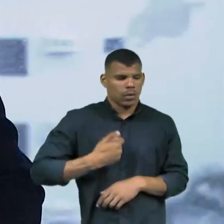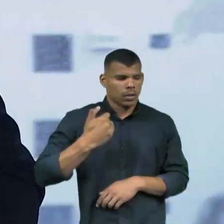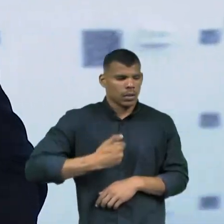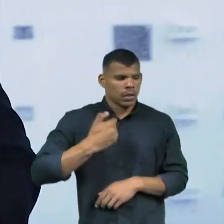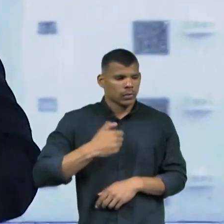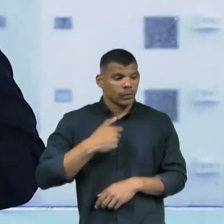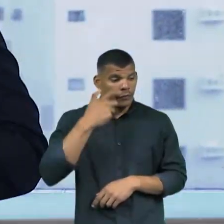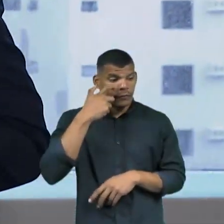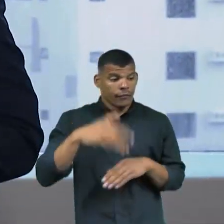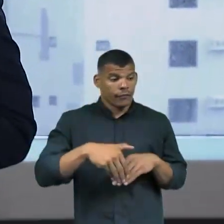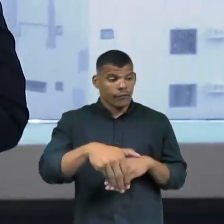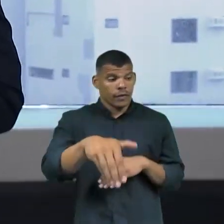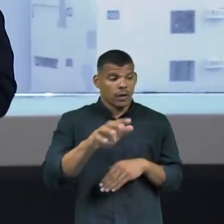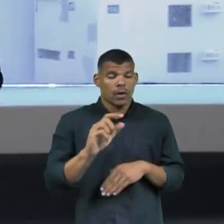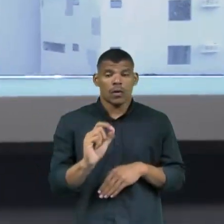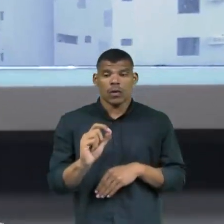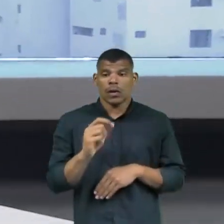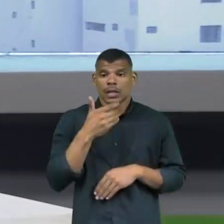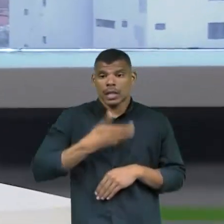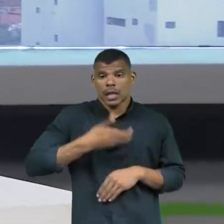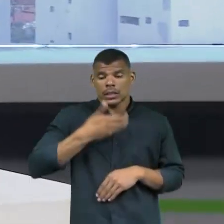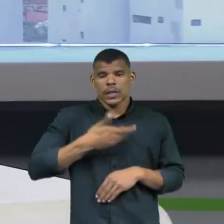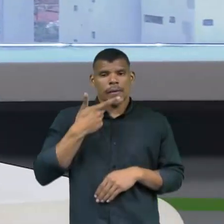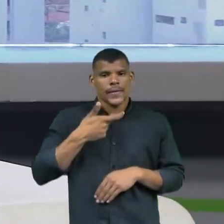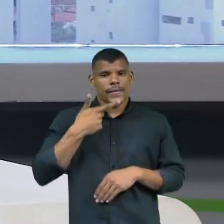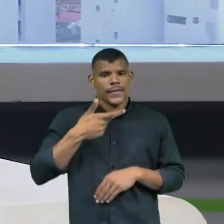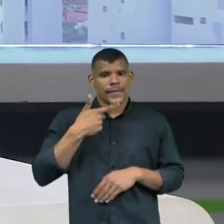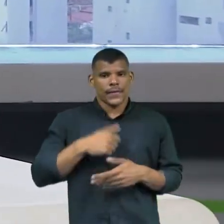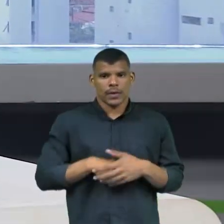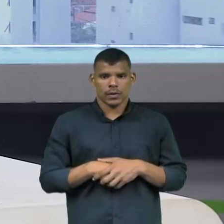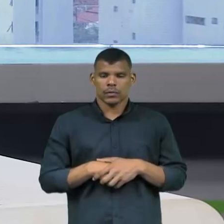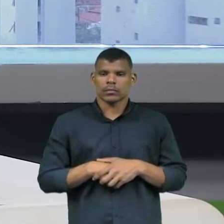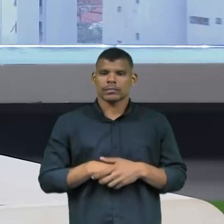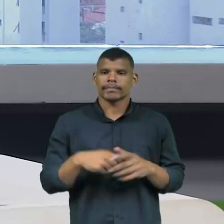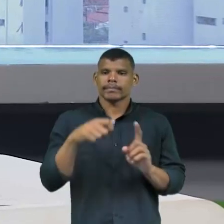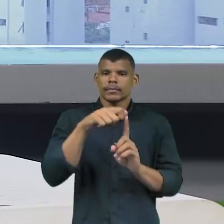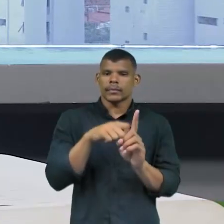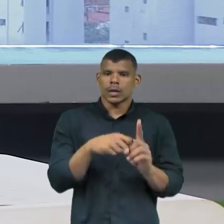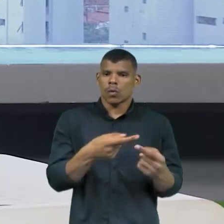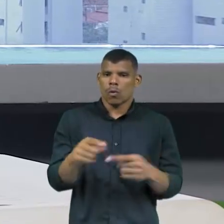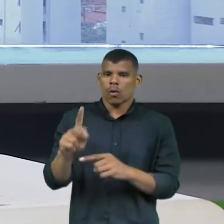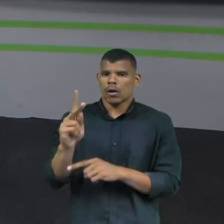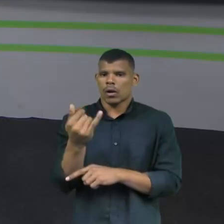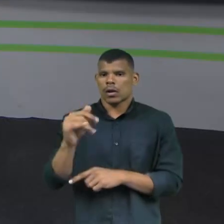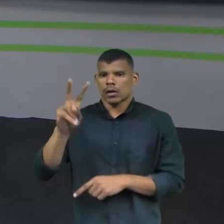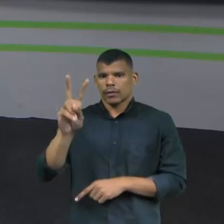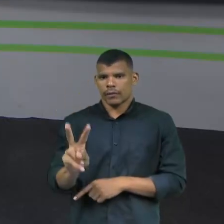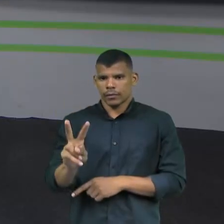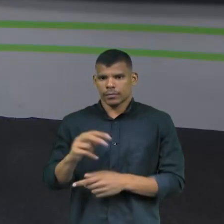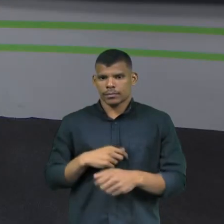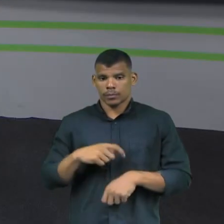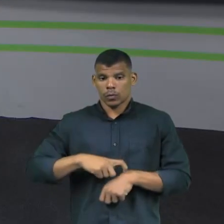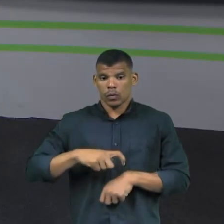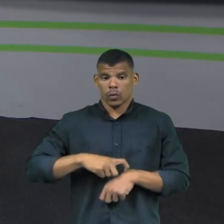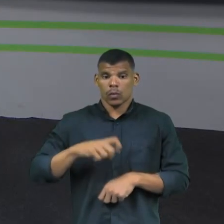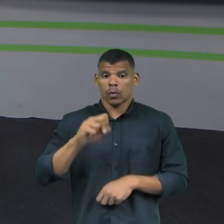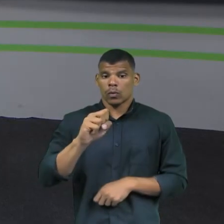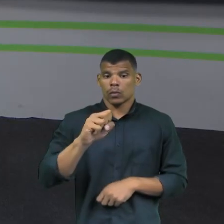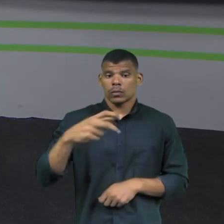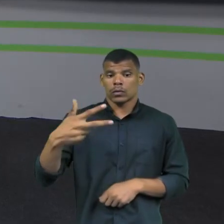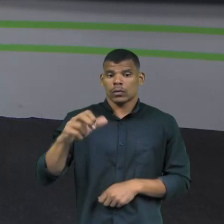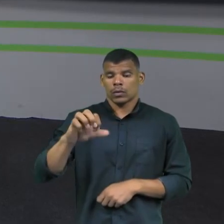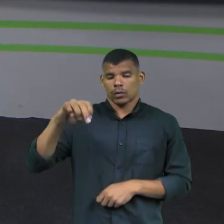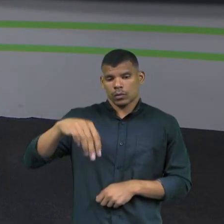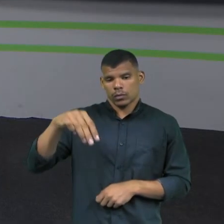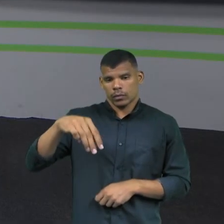Veja ainda, dezembro vermelho, mês de sensibilização e combate ao HIV. Agora são 8 horas